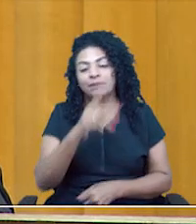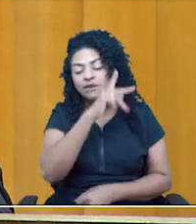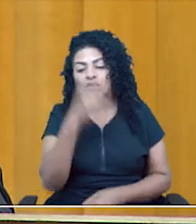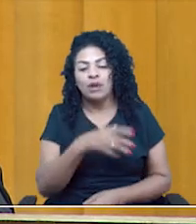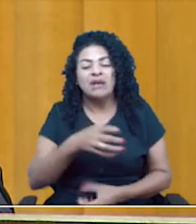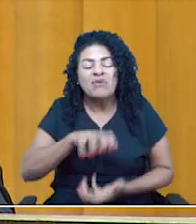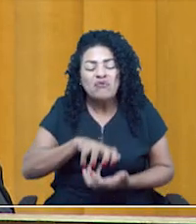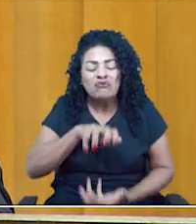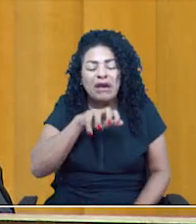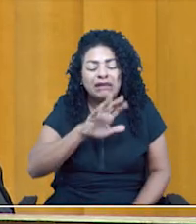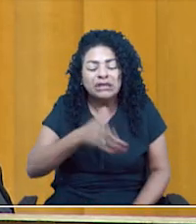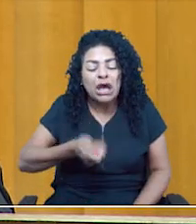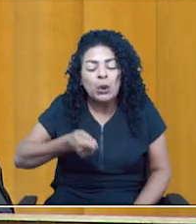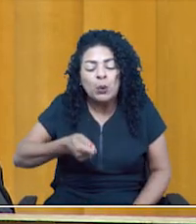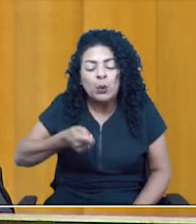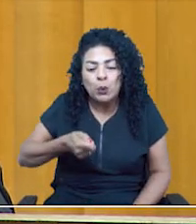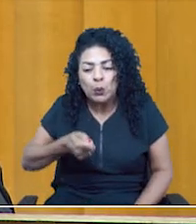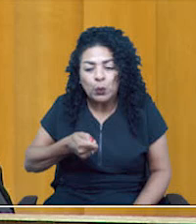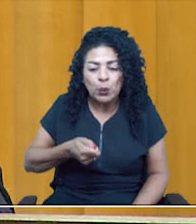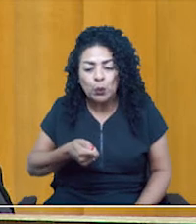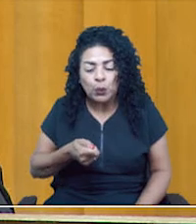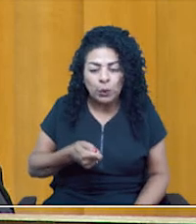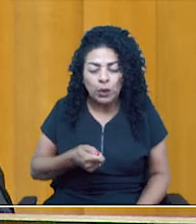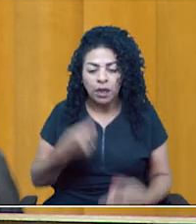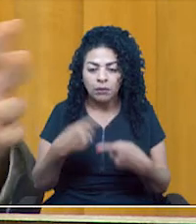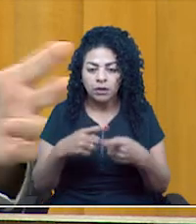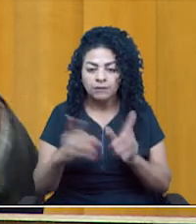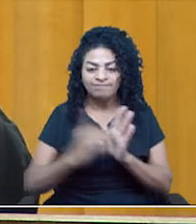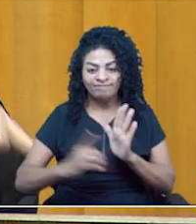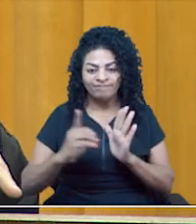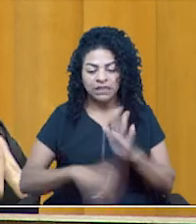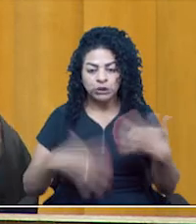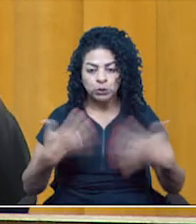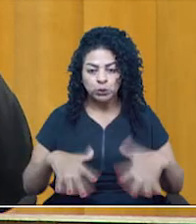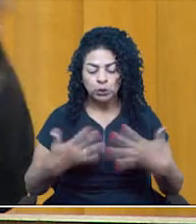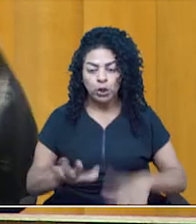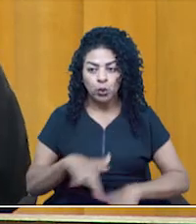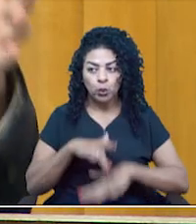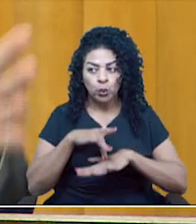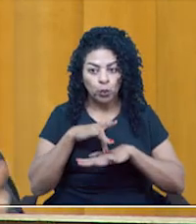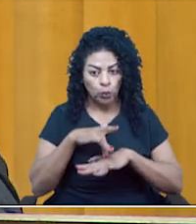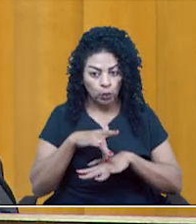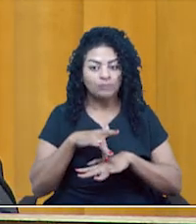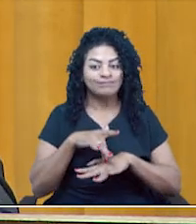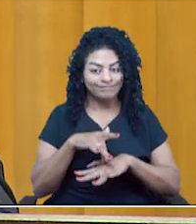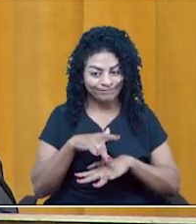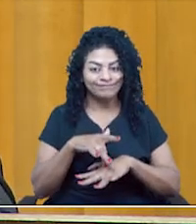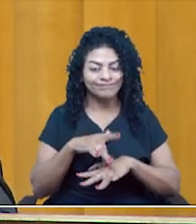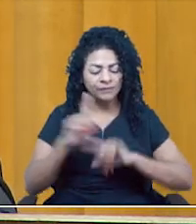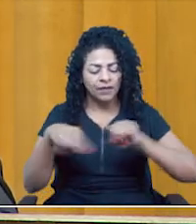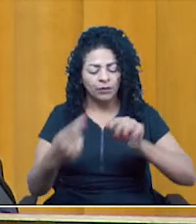muito pouco comuns, porque os dados são impressionantes por uma série de razões que depois eu vou trazer, mas algumas os senhores